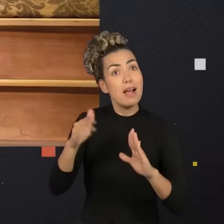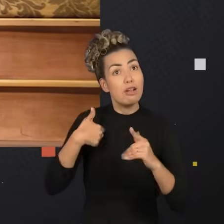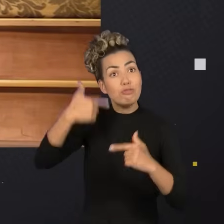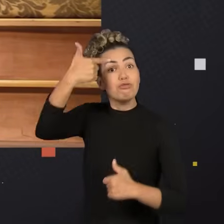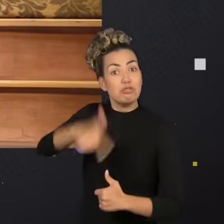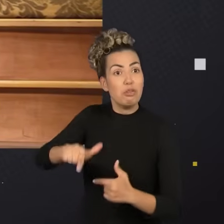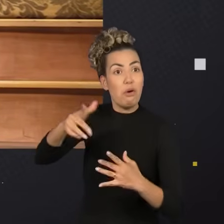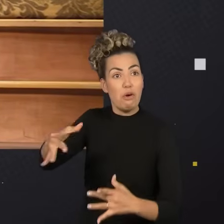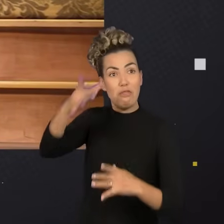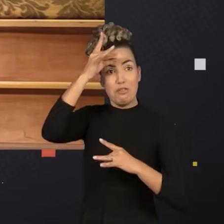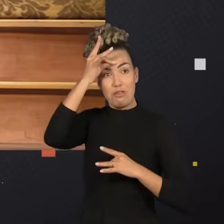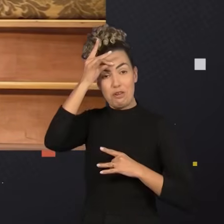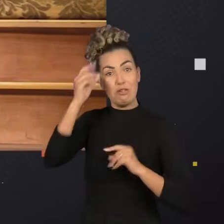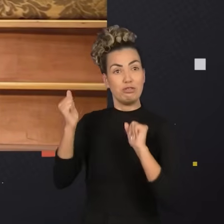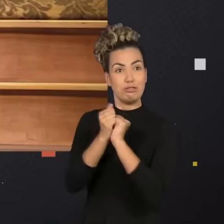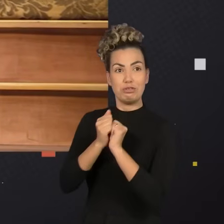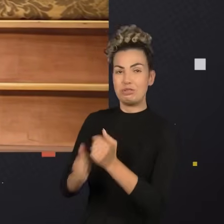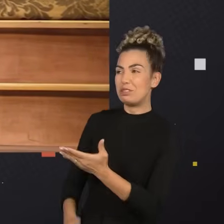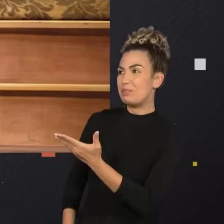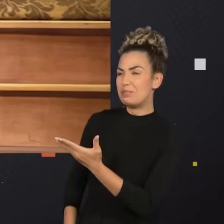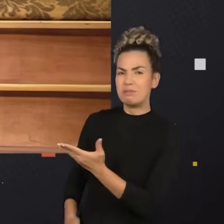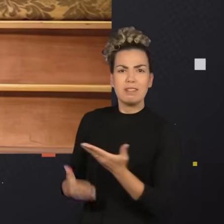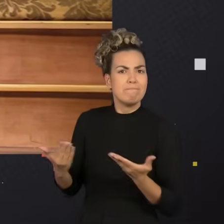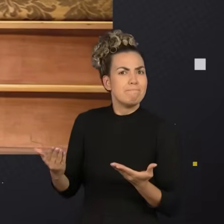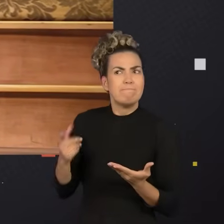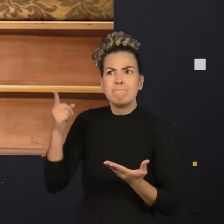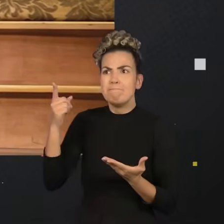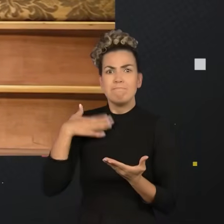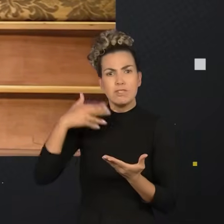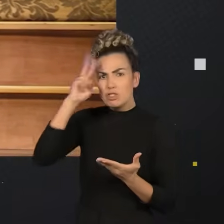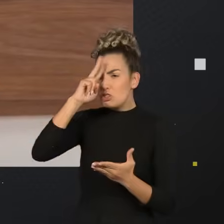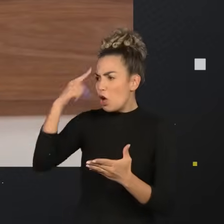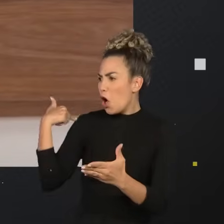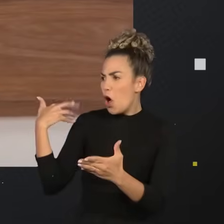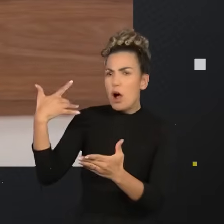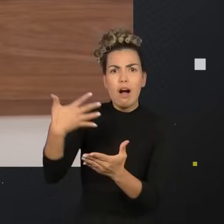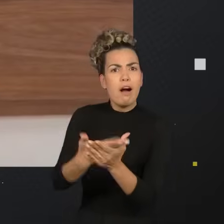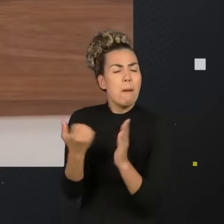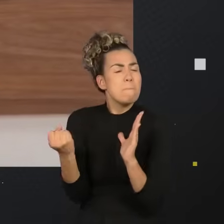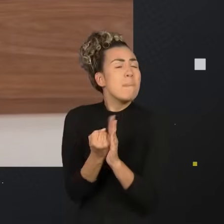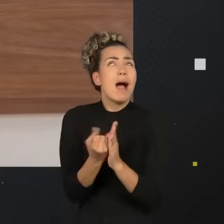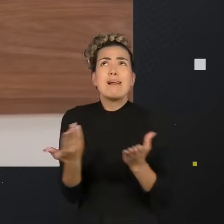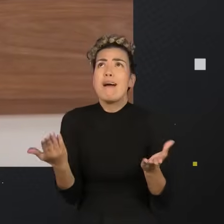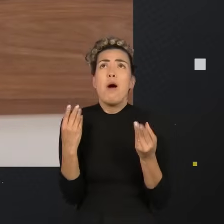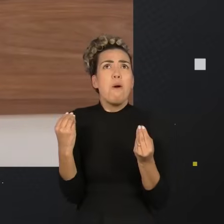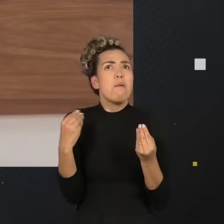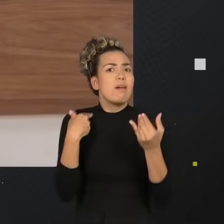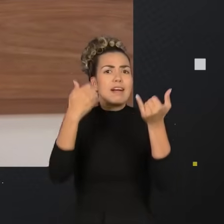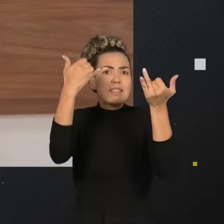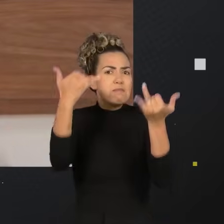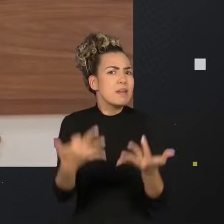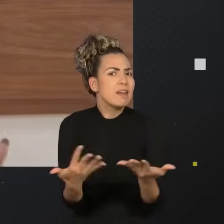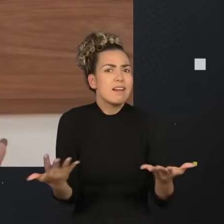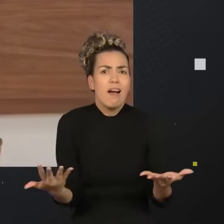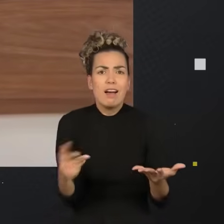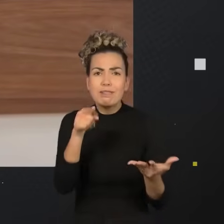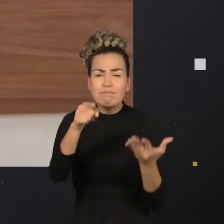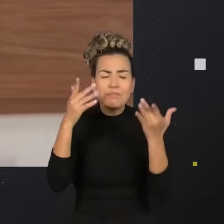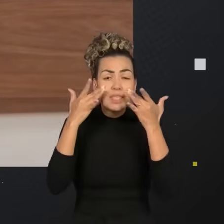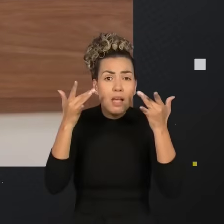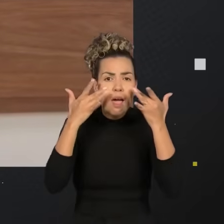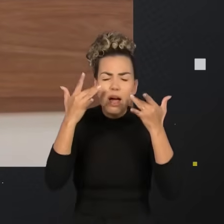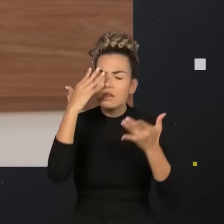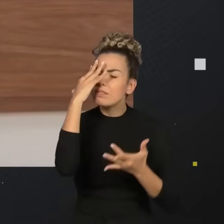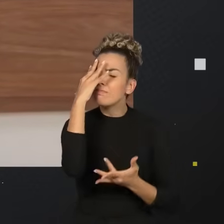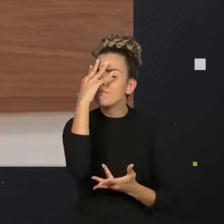poxa, é uma peça que norteou toda a minha carreira. Eu quero que você fale sobre essa peça. É linda a história de como é que você compôs essa peça. A peça é